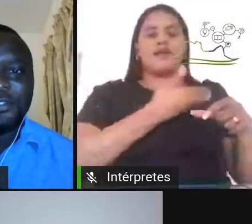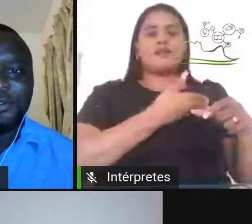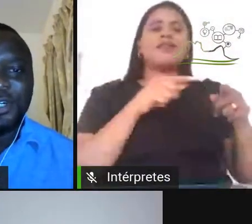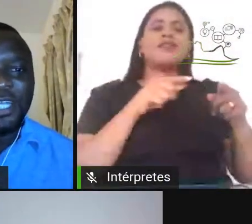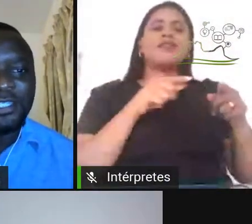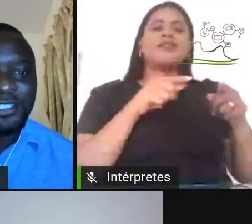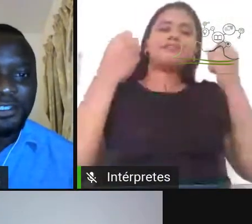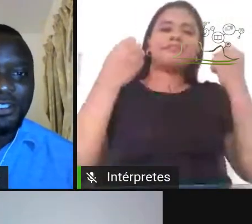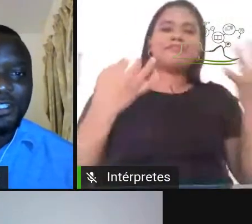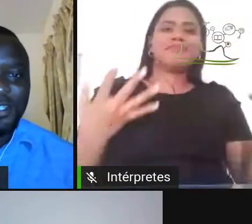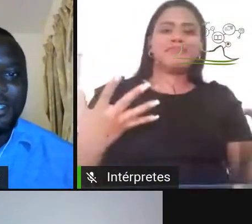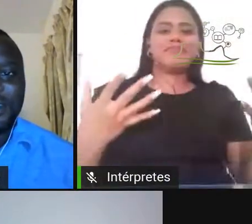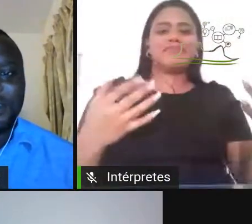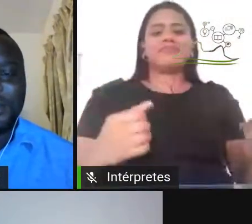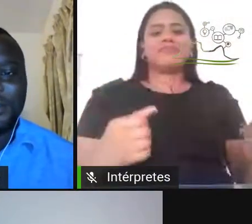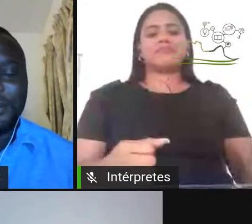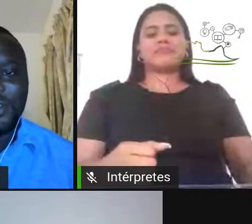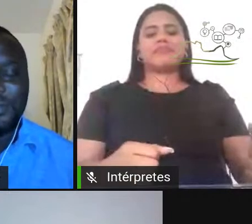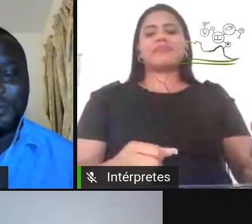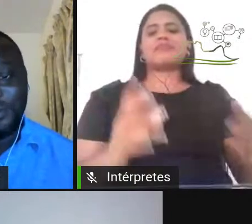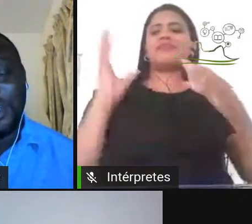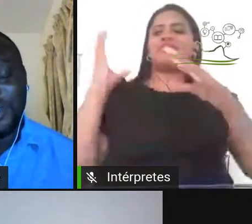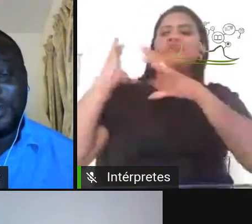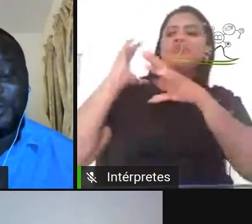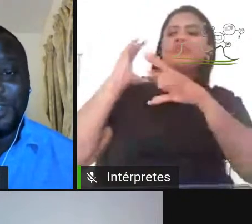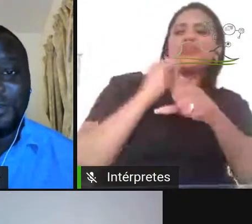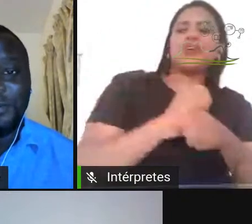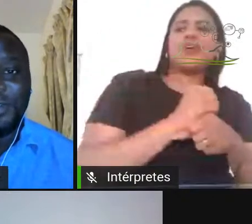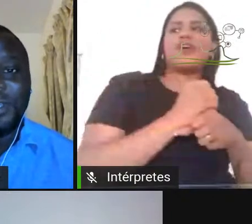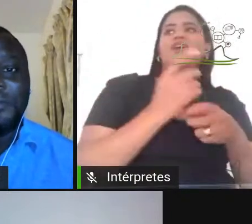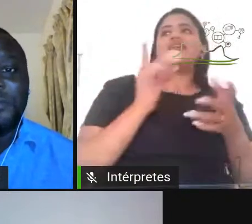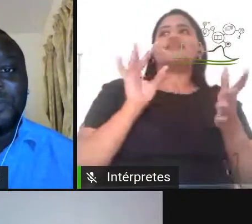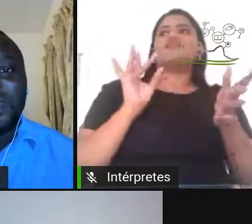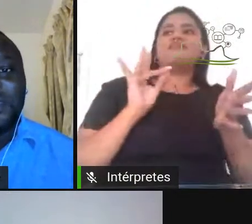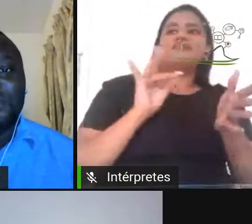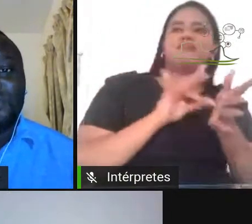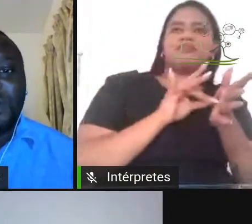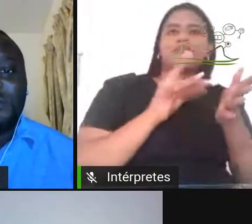colegas também disseram que, enfim, há circunstâncias históricas, concretas, de